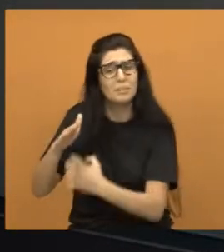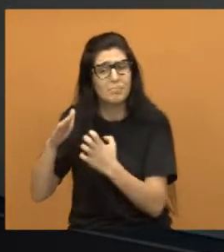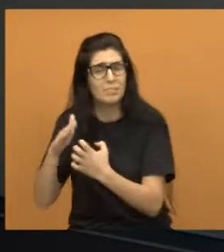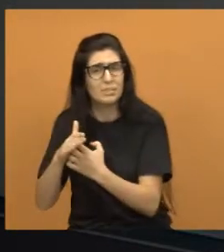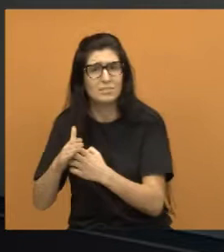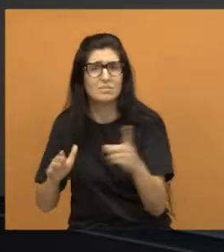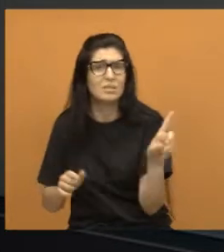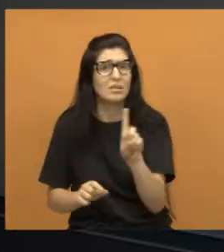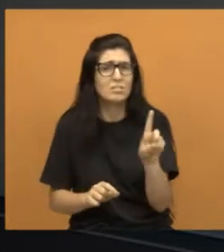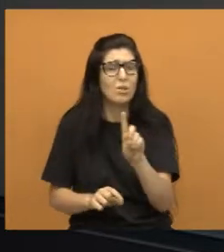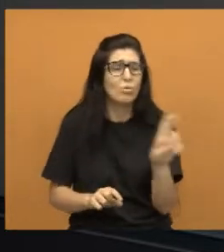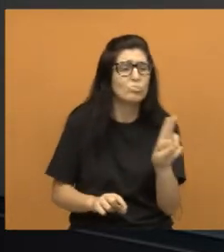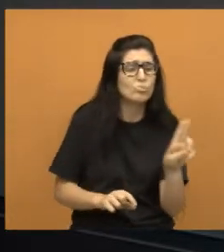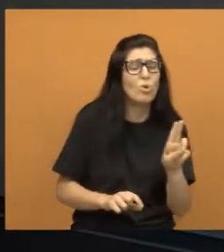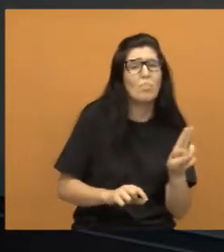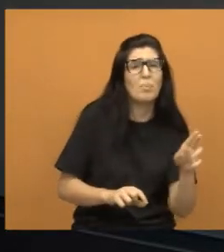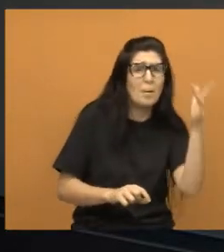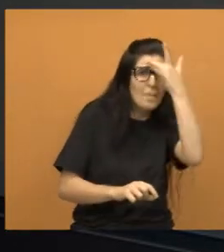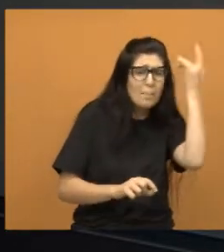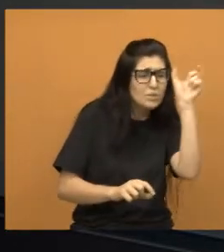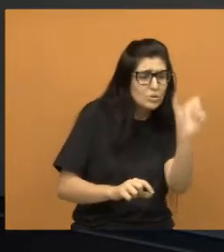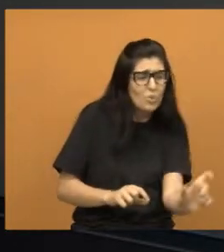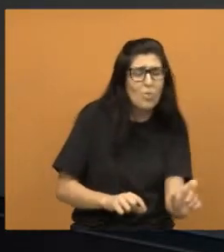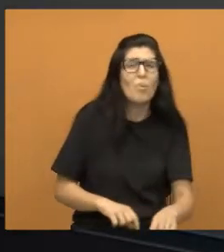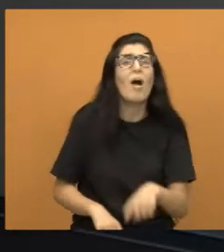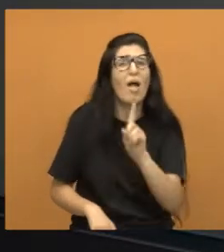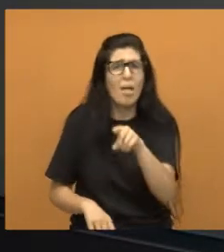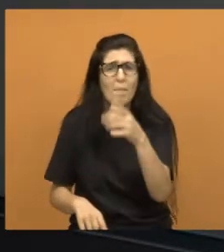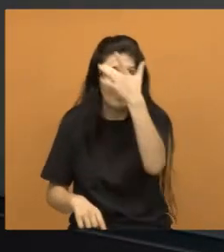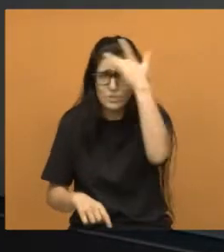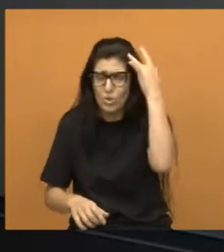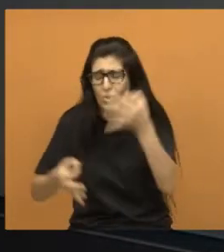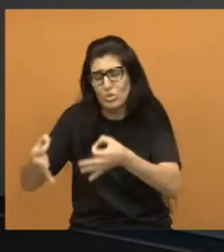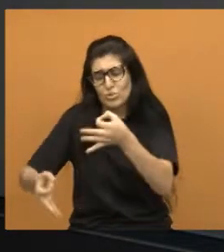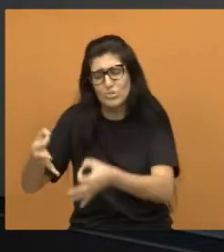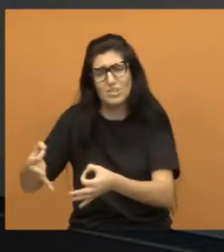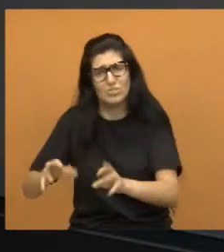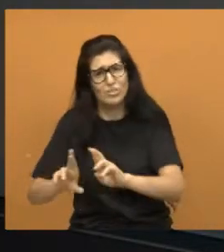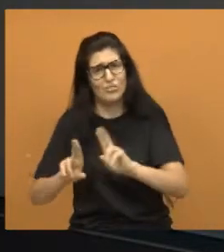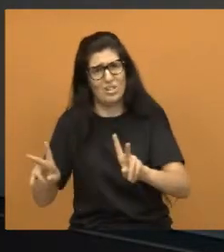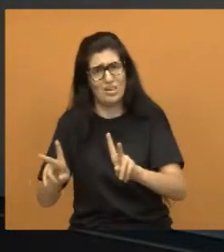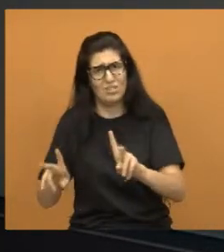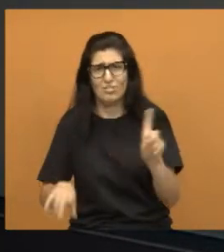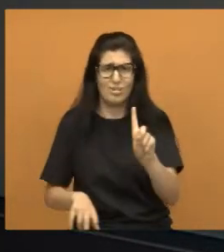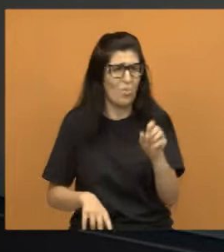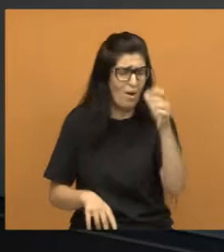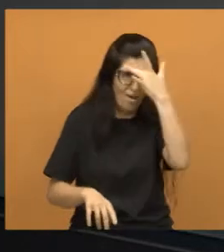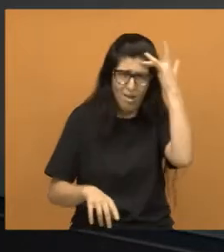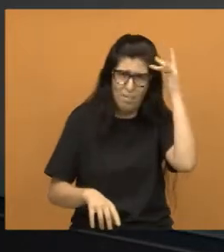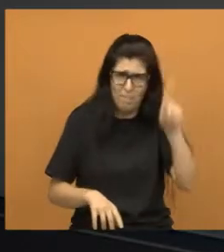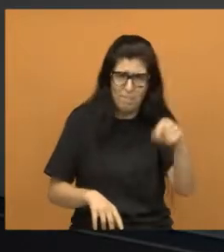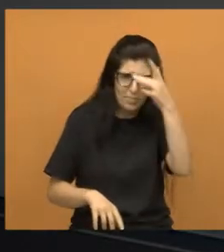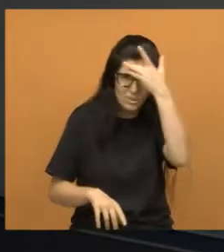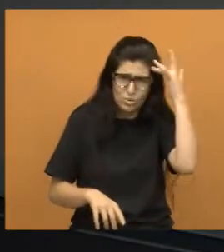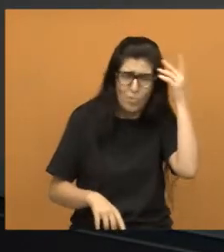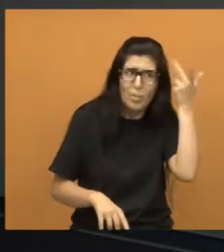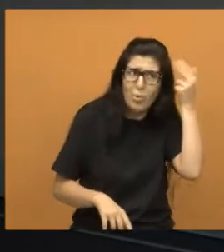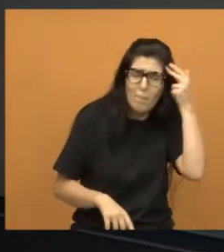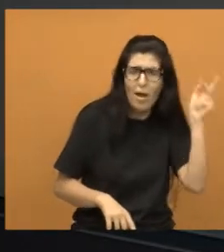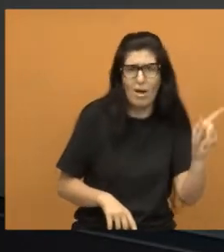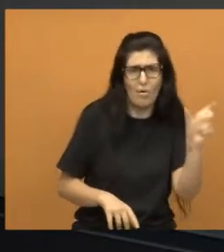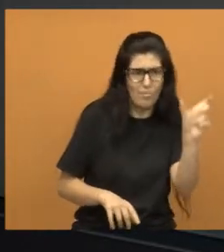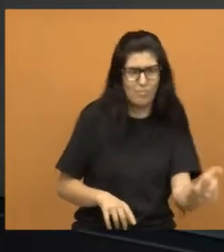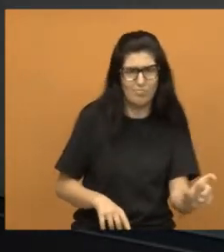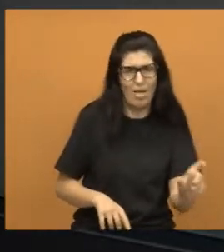o nome da pessoa. Porque aqui não é pessoa física, é pessoa jurídica. Então esse é o diferencial, né? Vai ser o nome da empresa que vai, não vai ser o